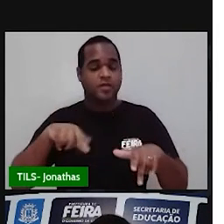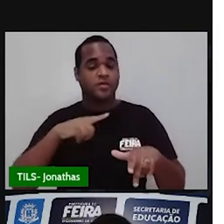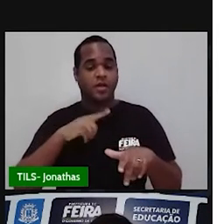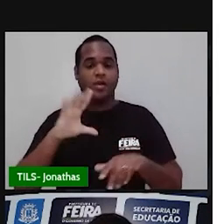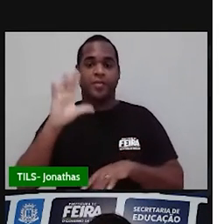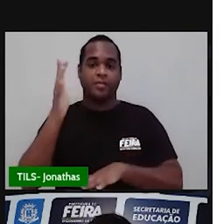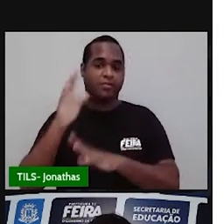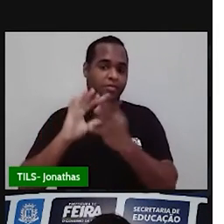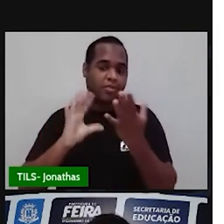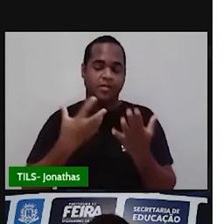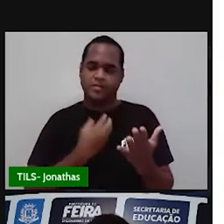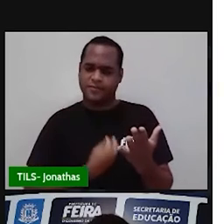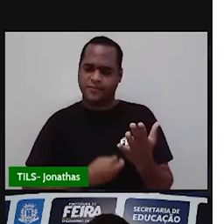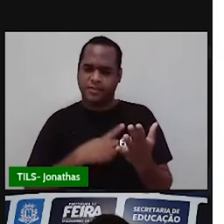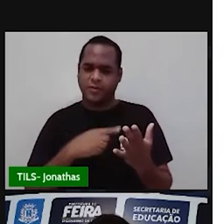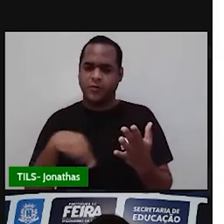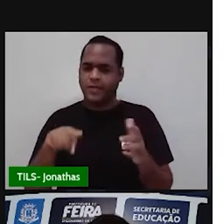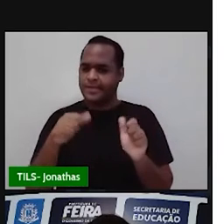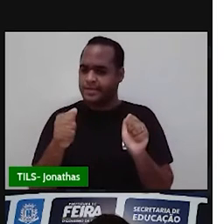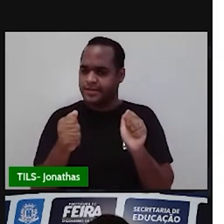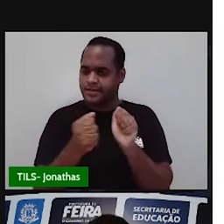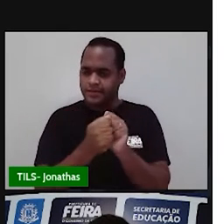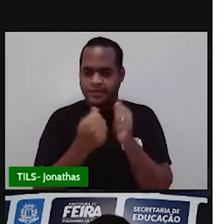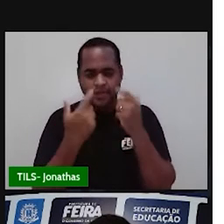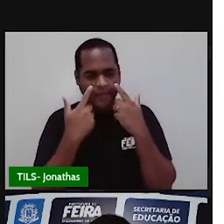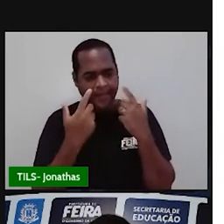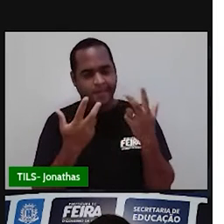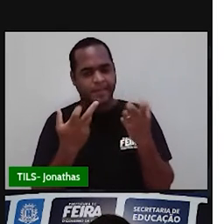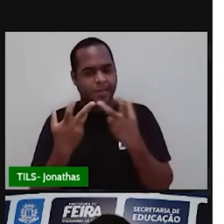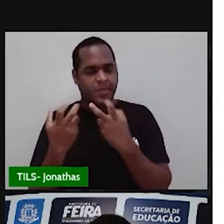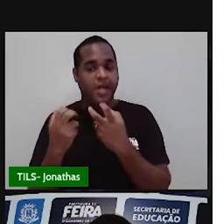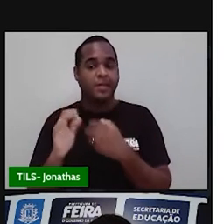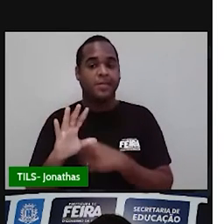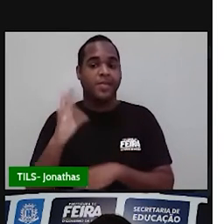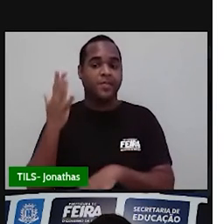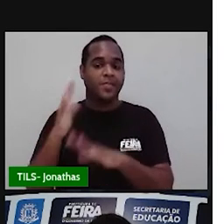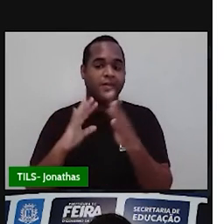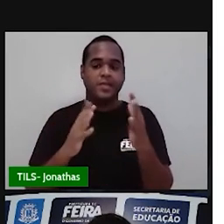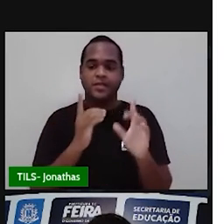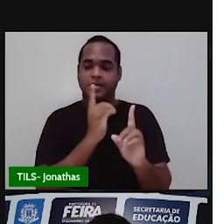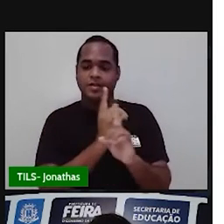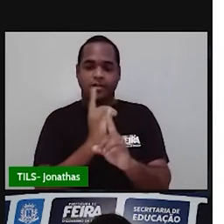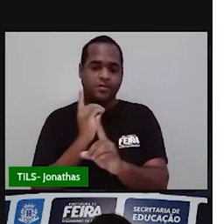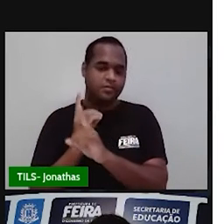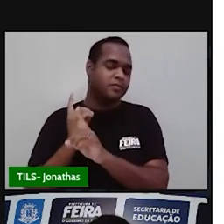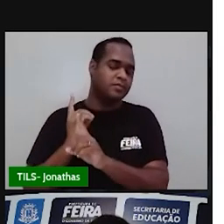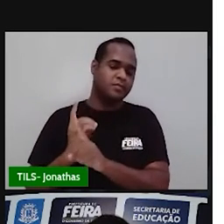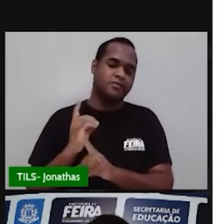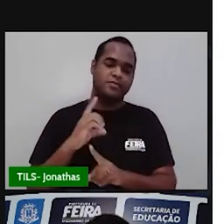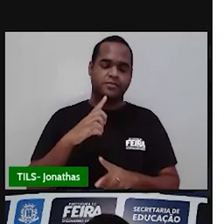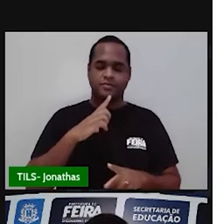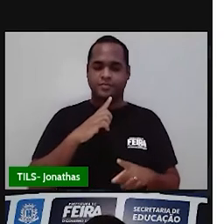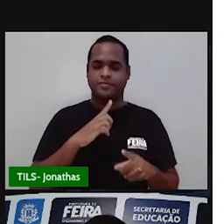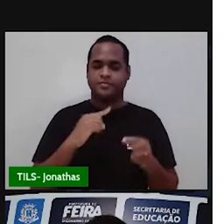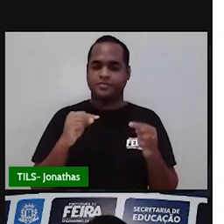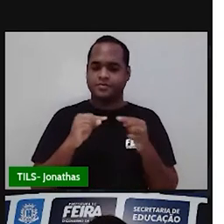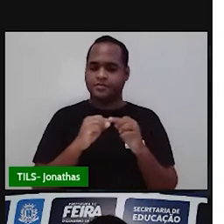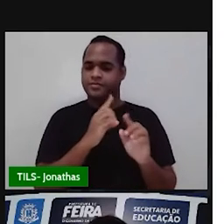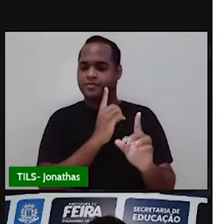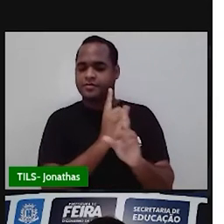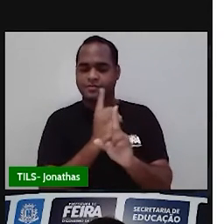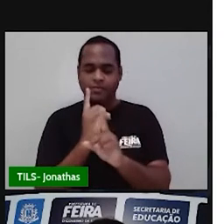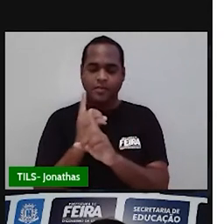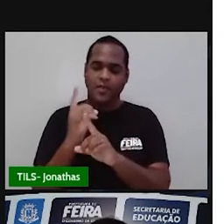momentos assim, a gente se depara, a gente encontra, né? A gente se encontra